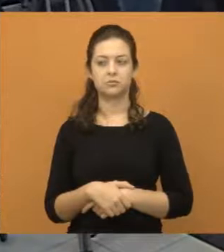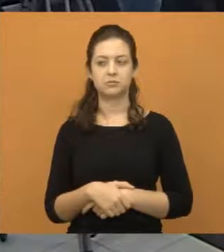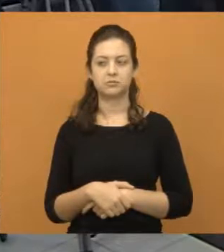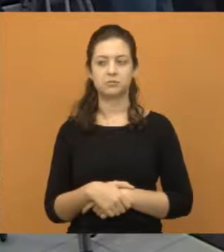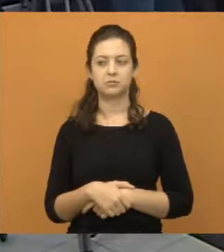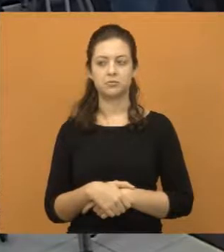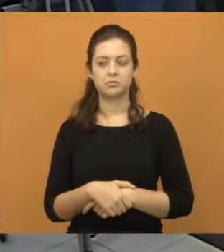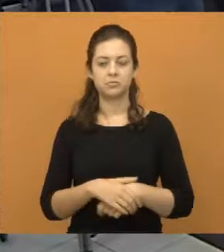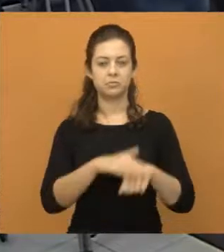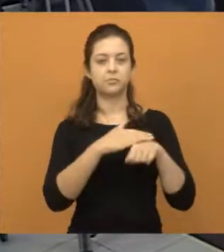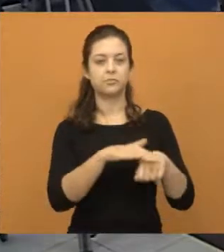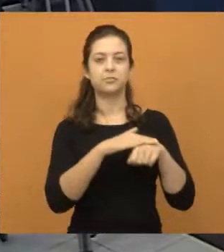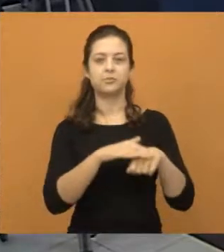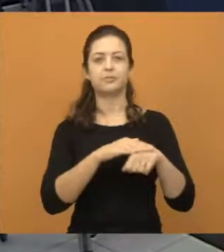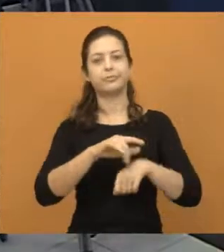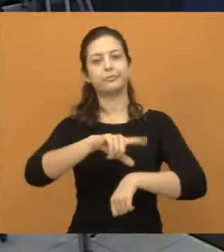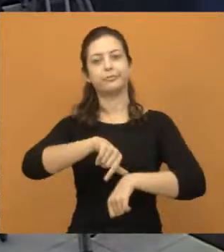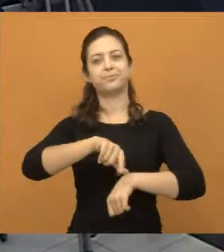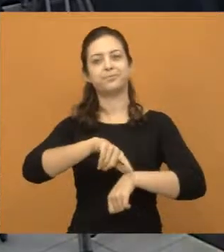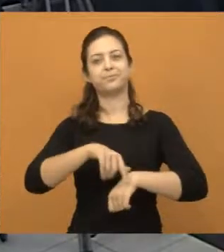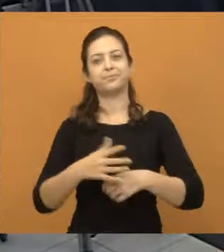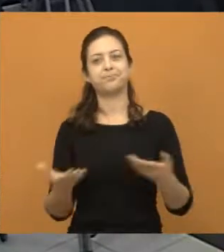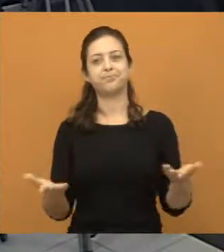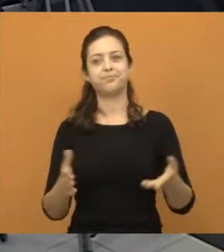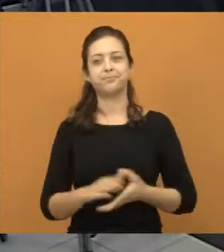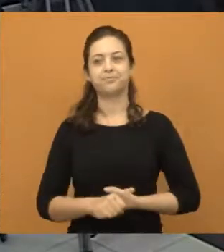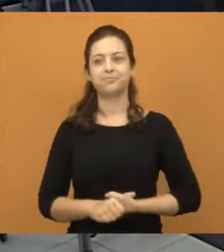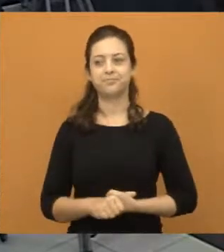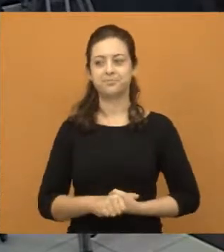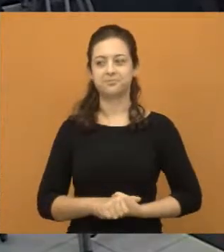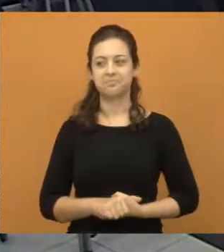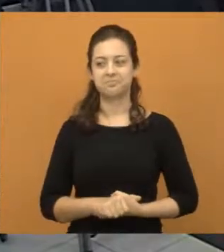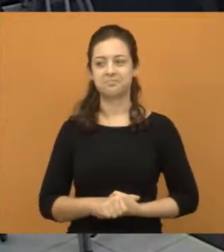fica lá conversando com a Arilda, atrasando o lado aí.